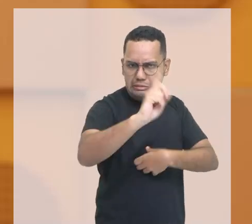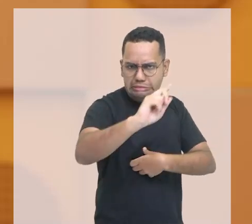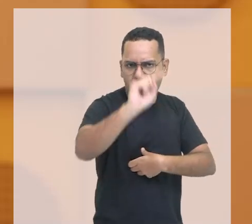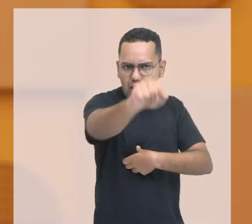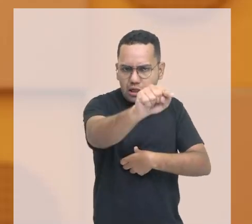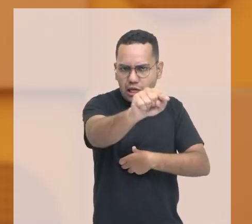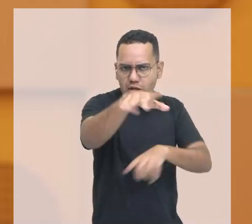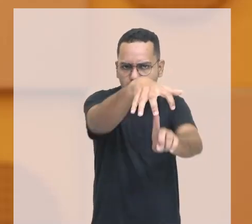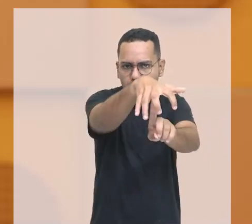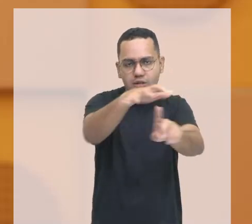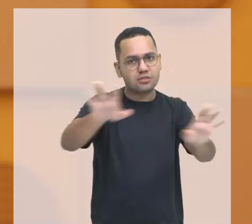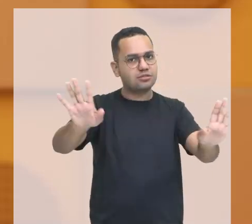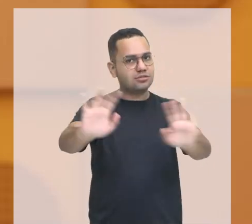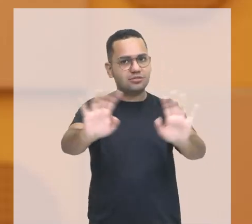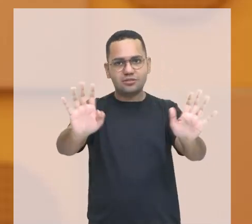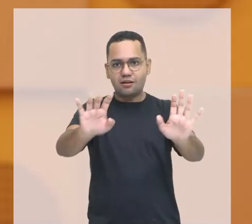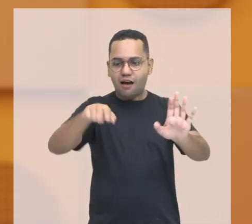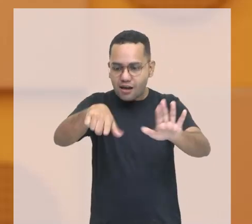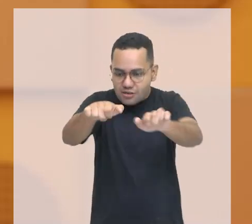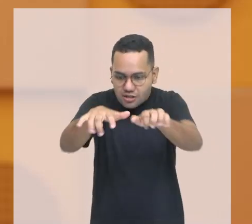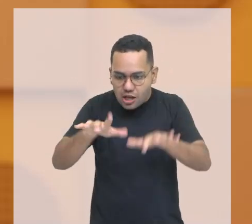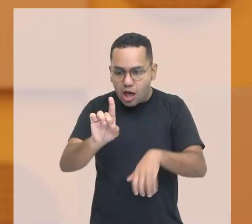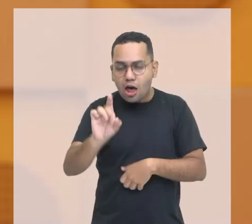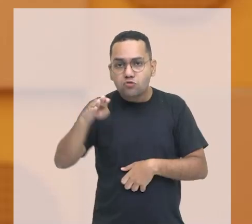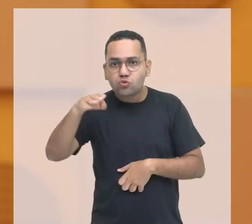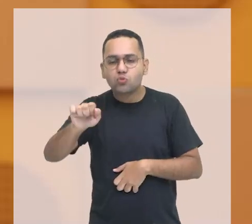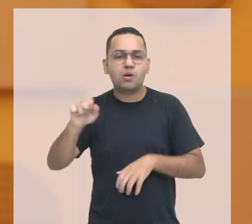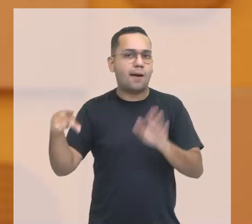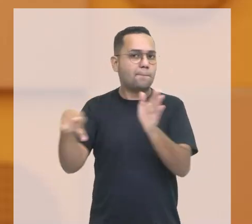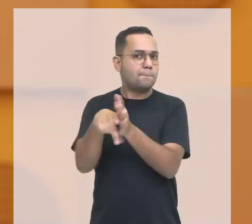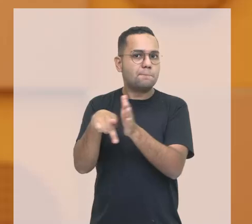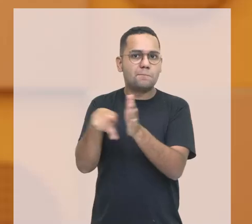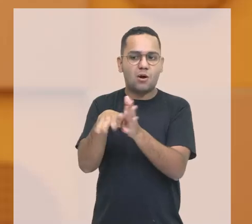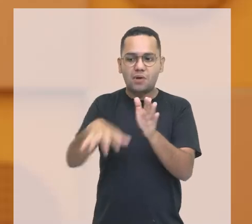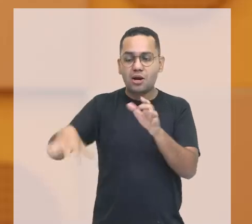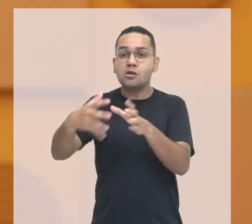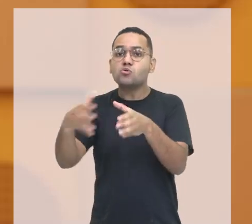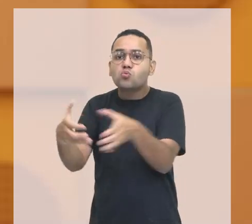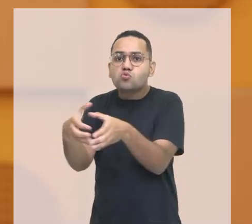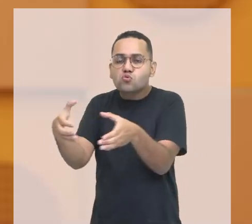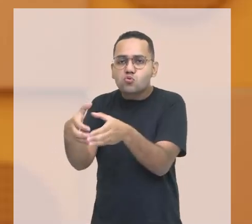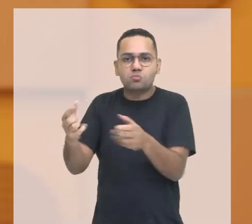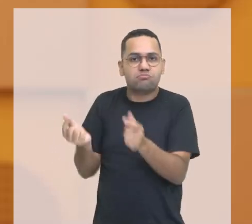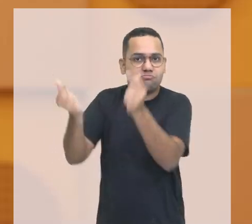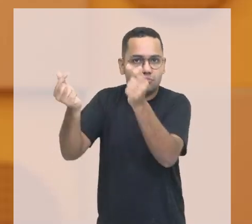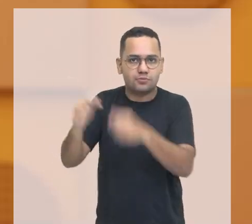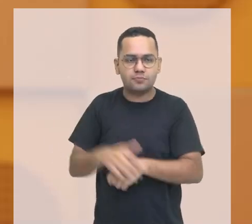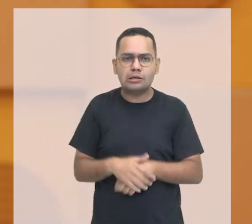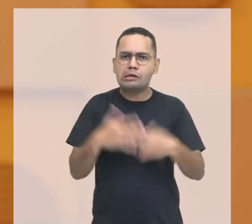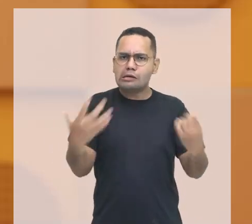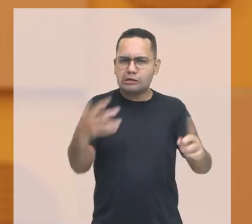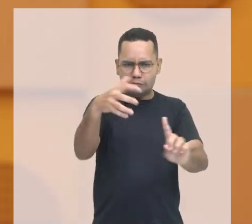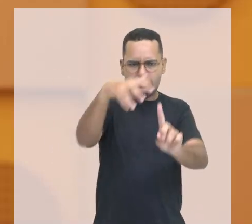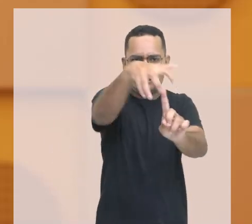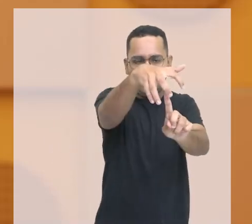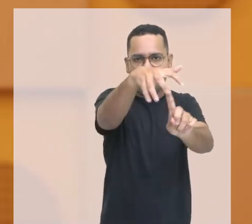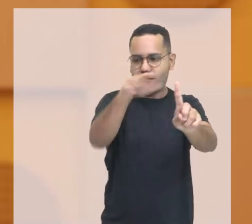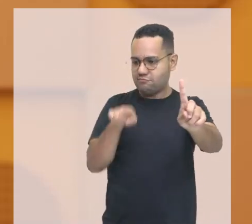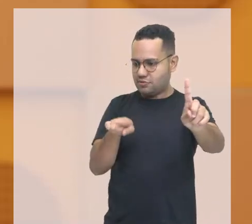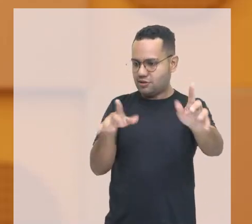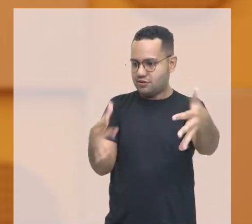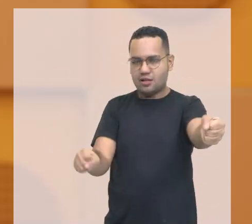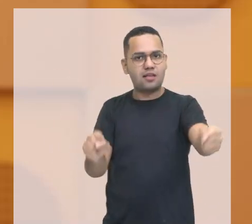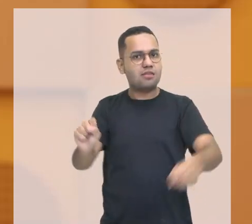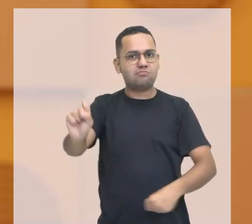ali à burguesia. Então o czar não aceitou ter o seu poder diminuído e acabou